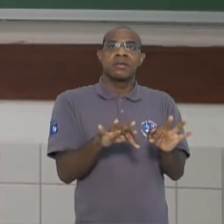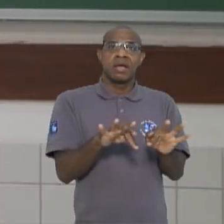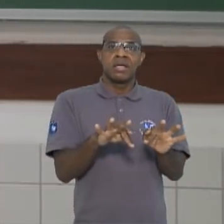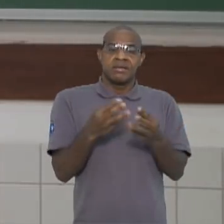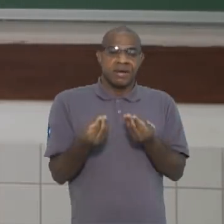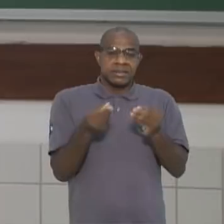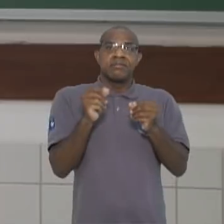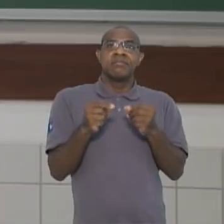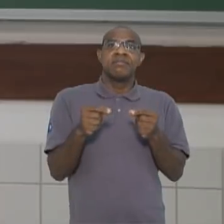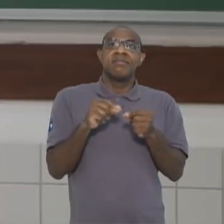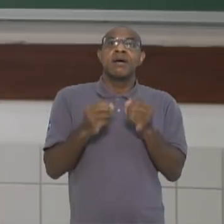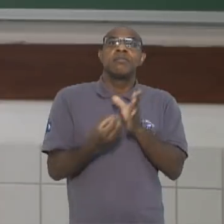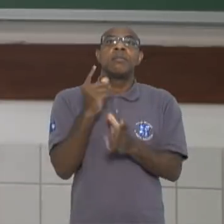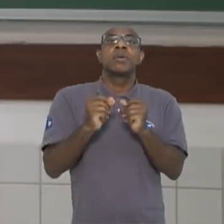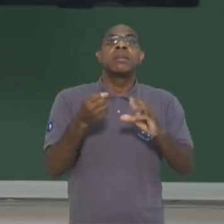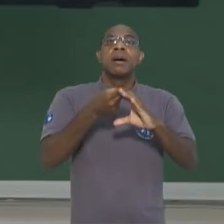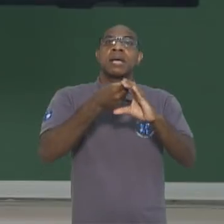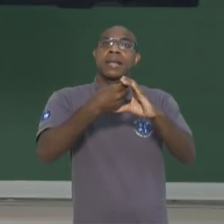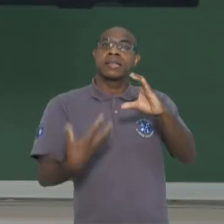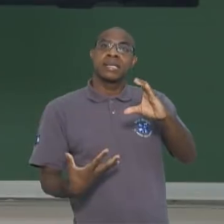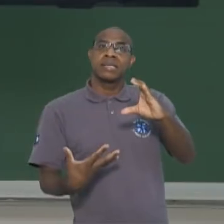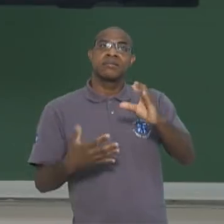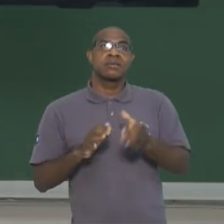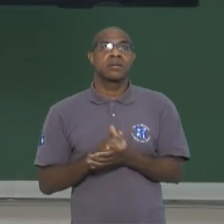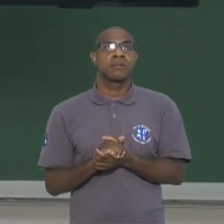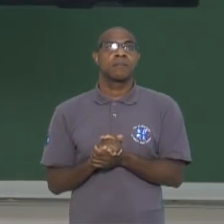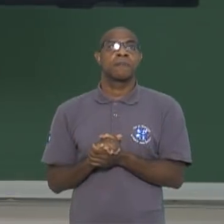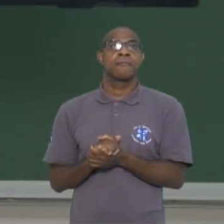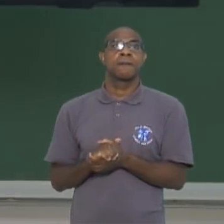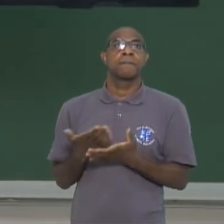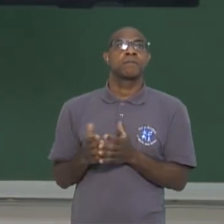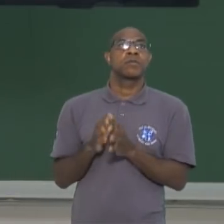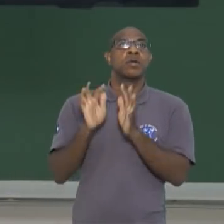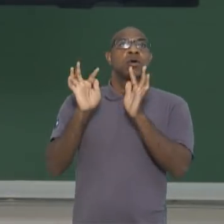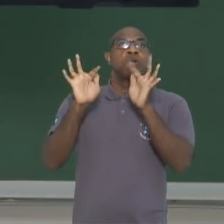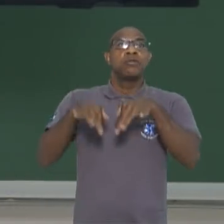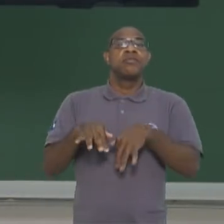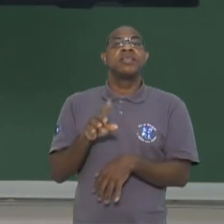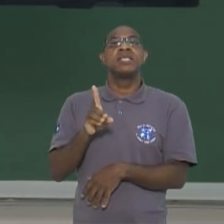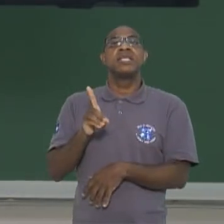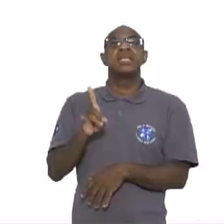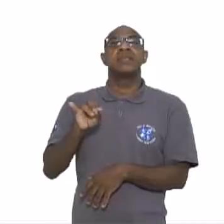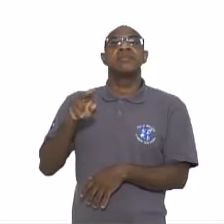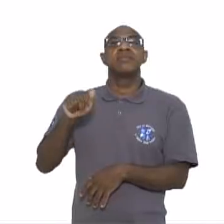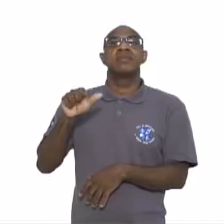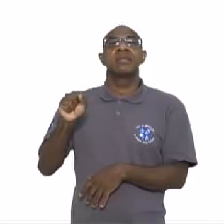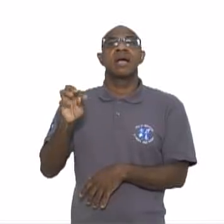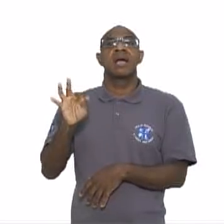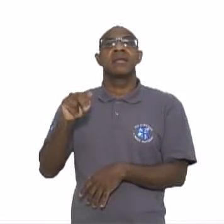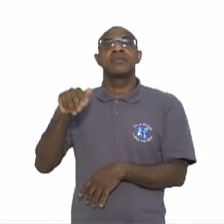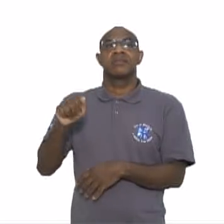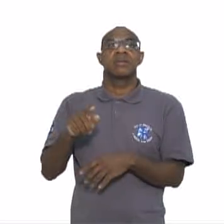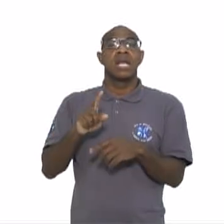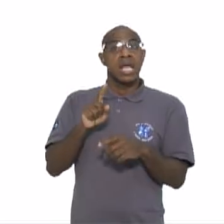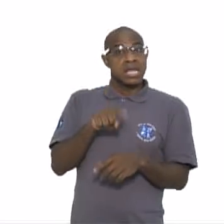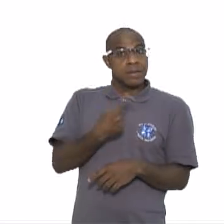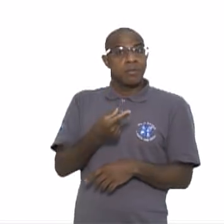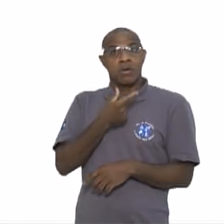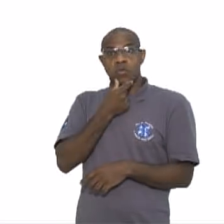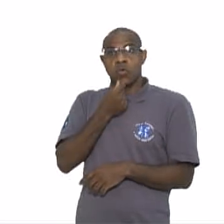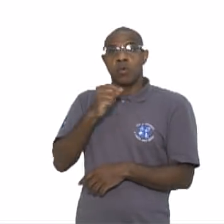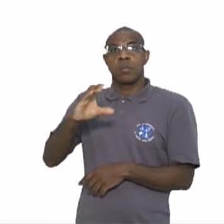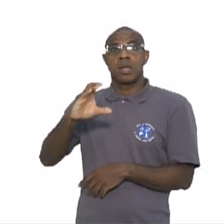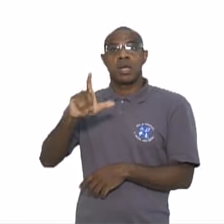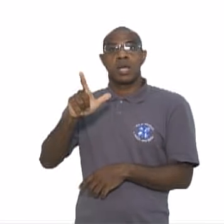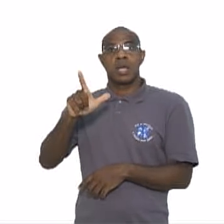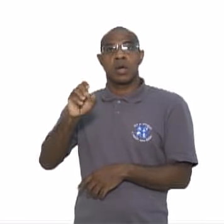sociedade. Isso é importante que a gente entenda. O fim da dinastia merovingia. Após a morte de Clovis, em 511